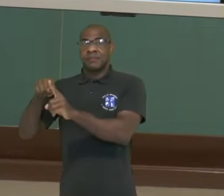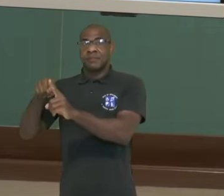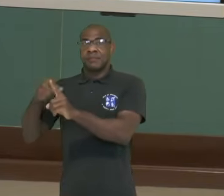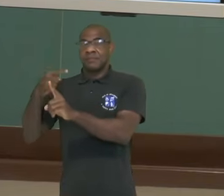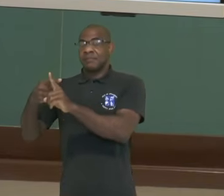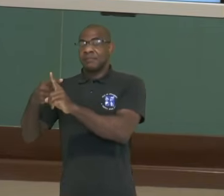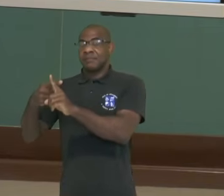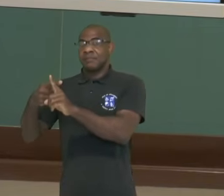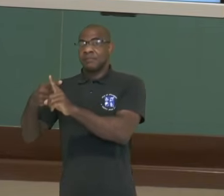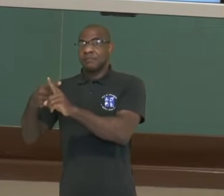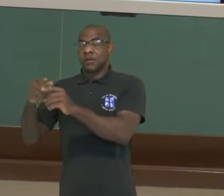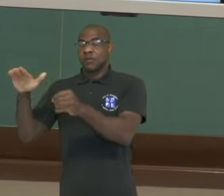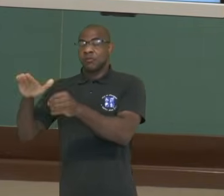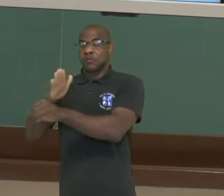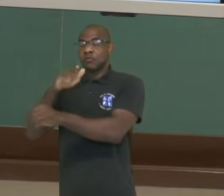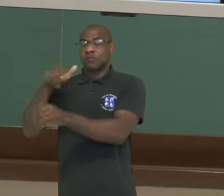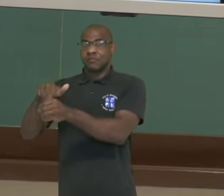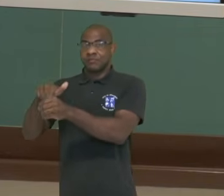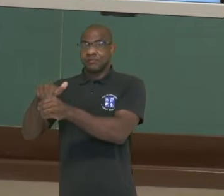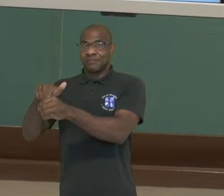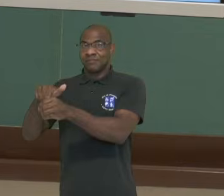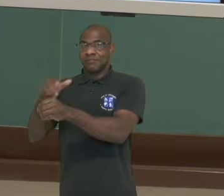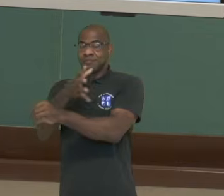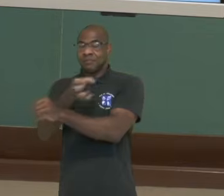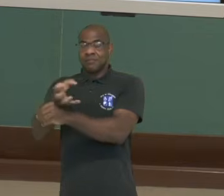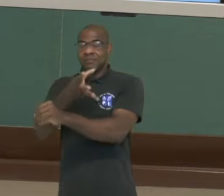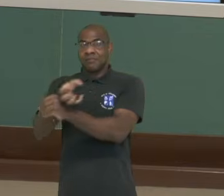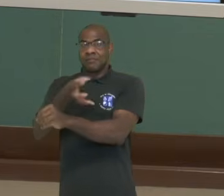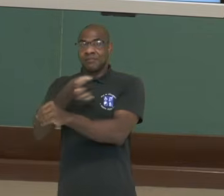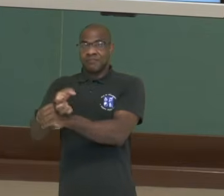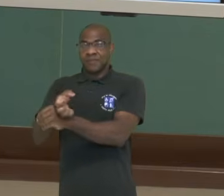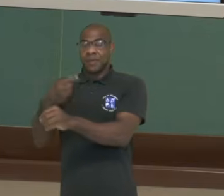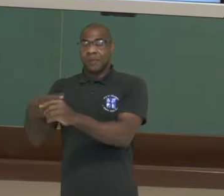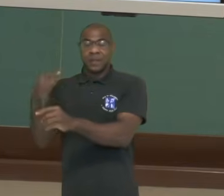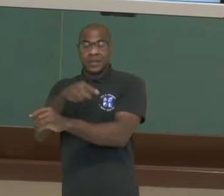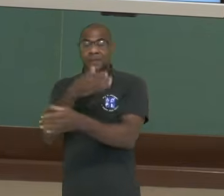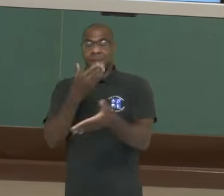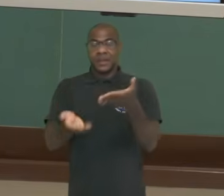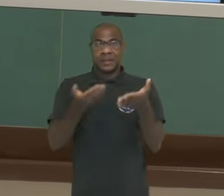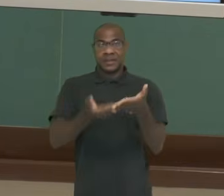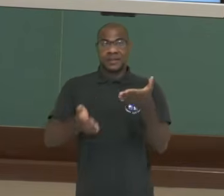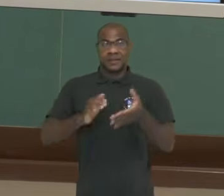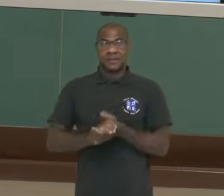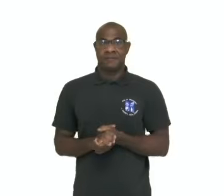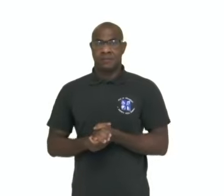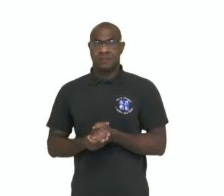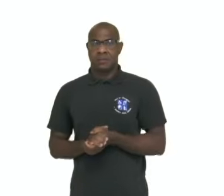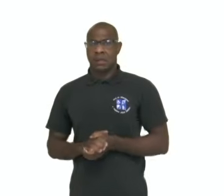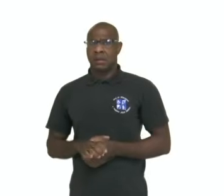positivamente carregado. Aqui acontece um pouquinho